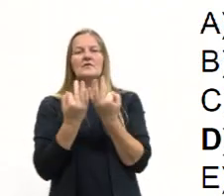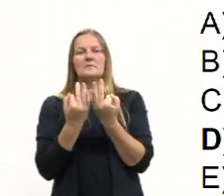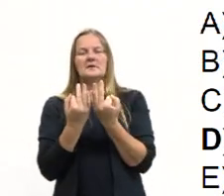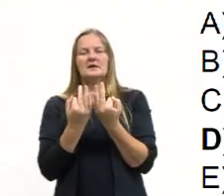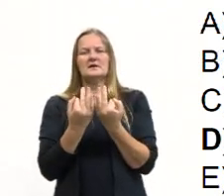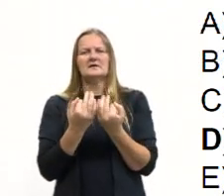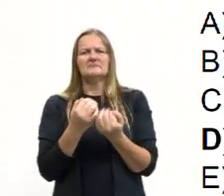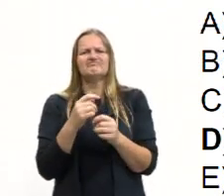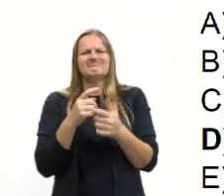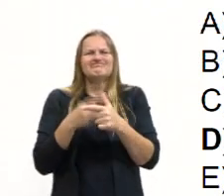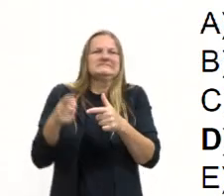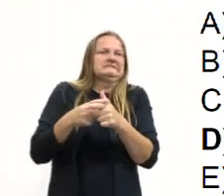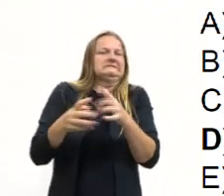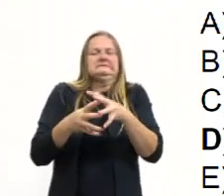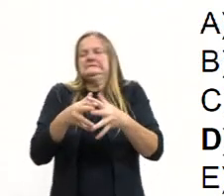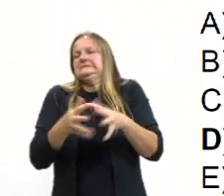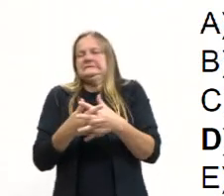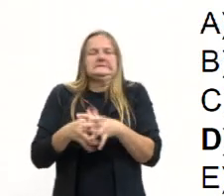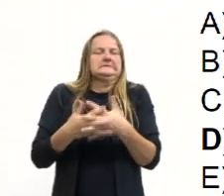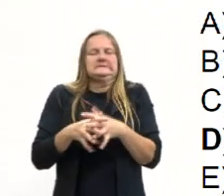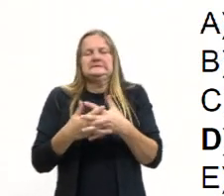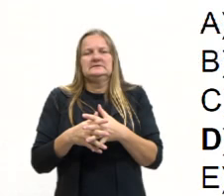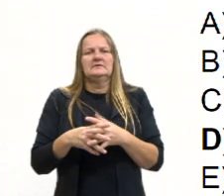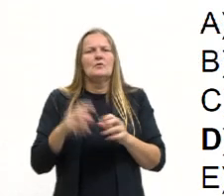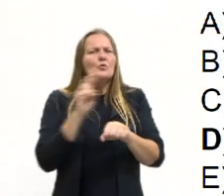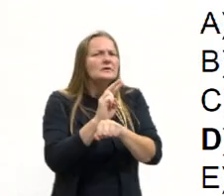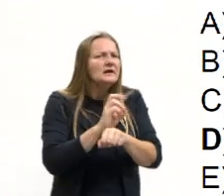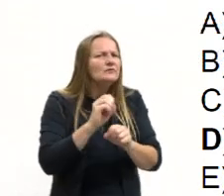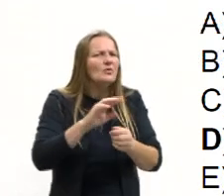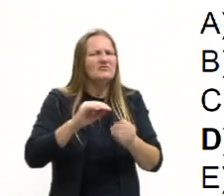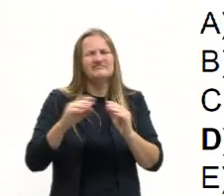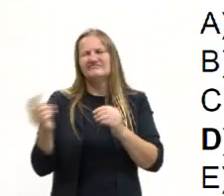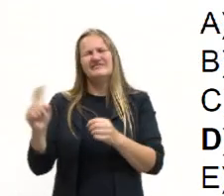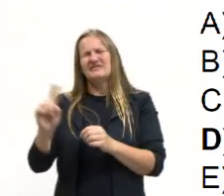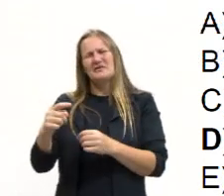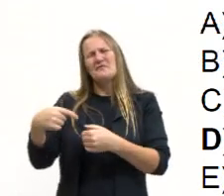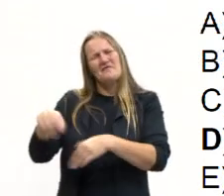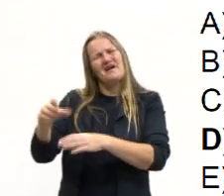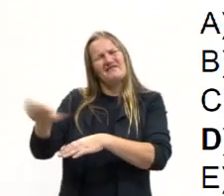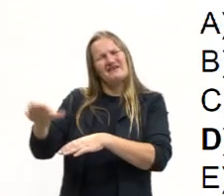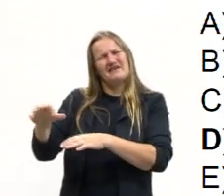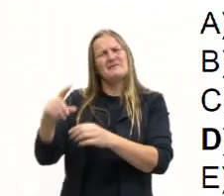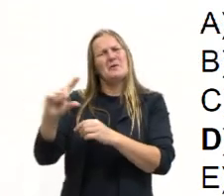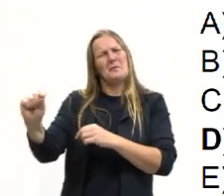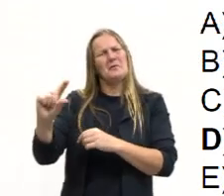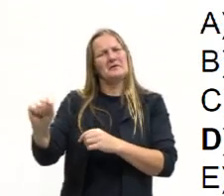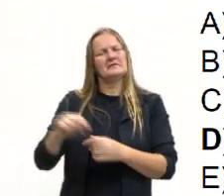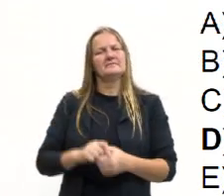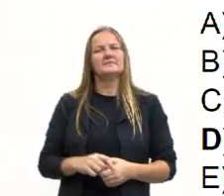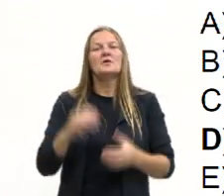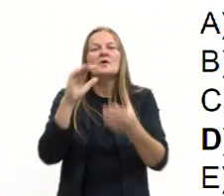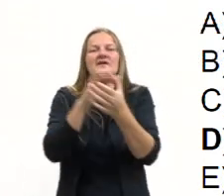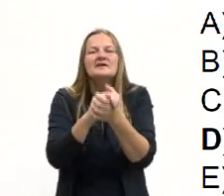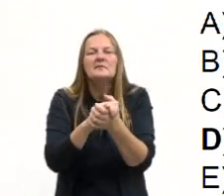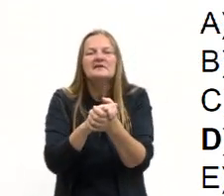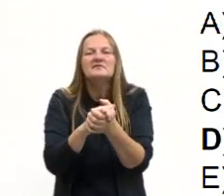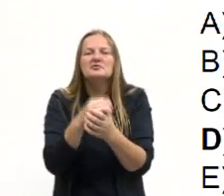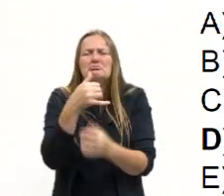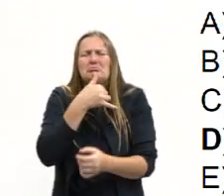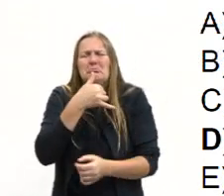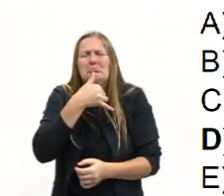que costuma causar problemas de tá ligado ou podemos pedir que vai embora um casamento infeliz